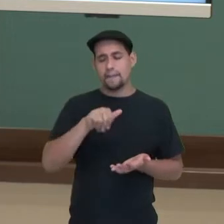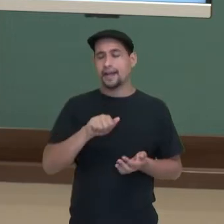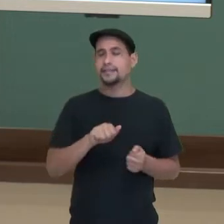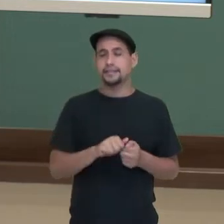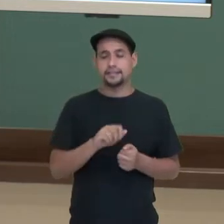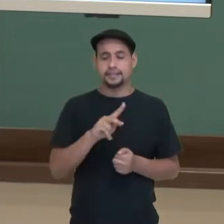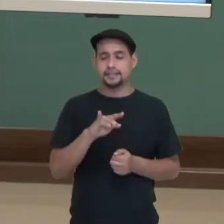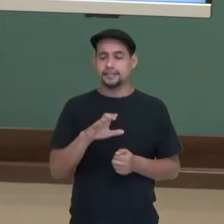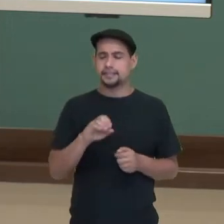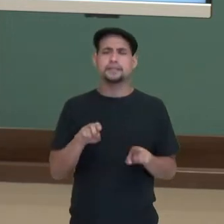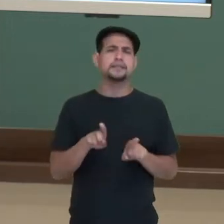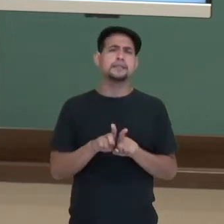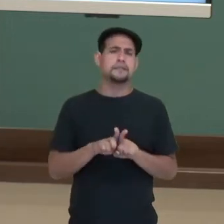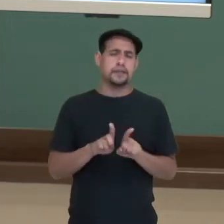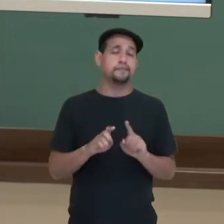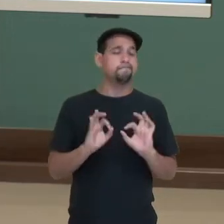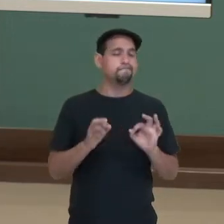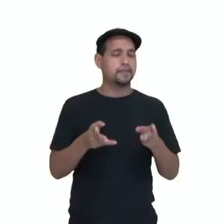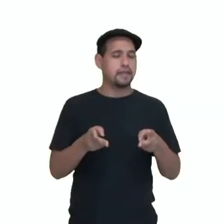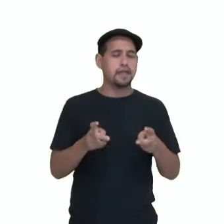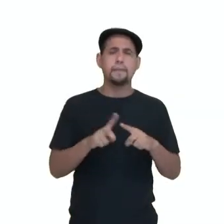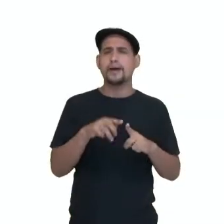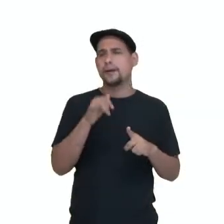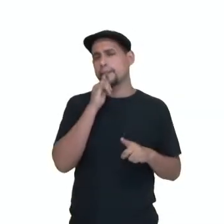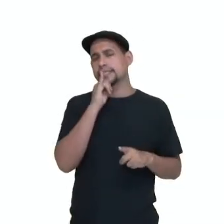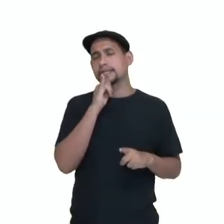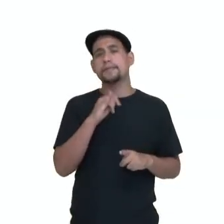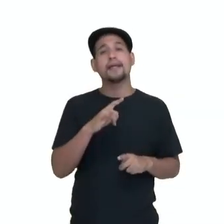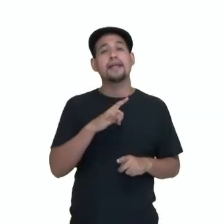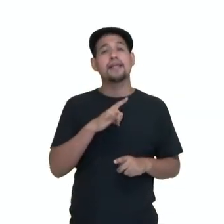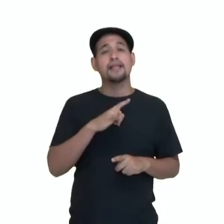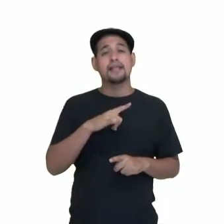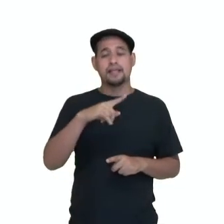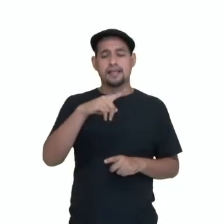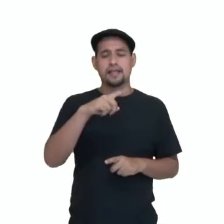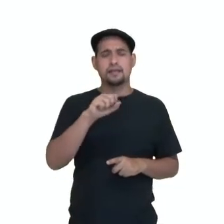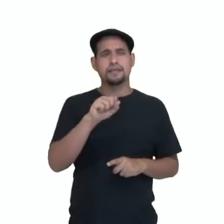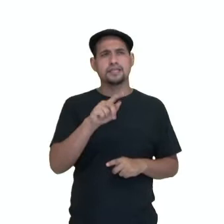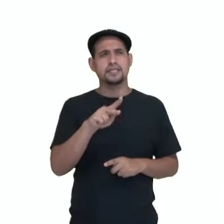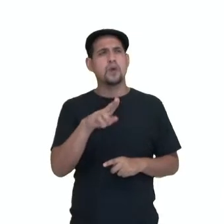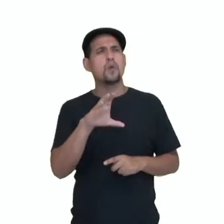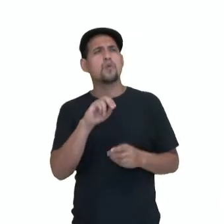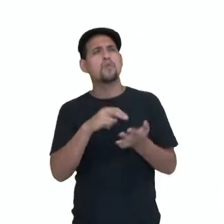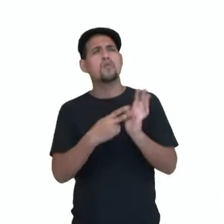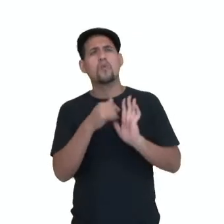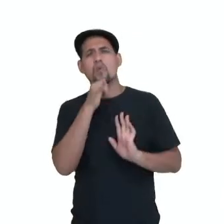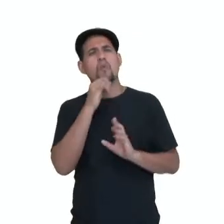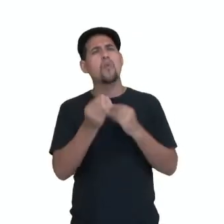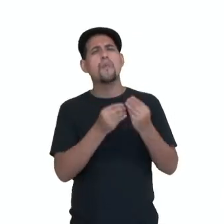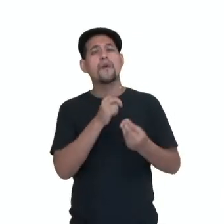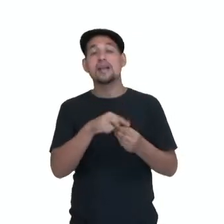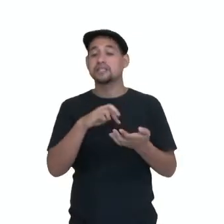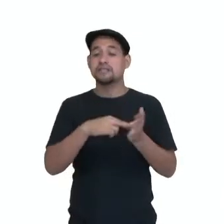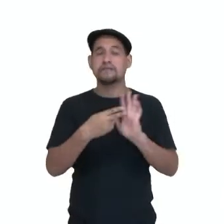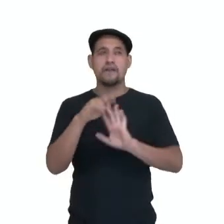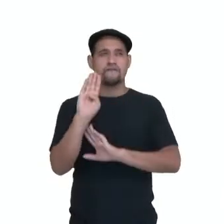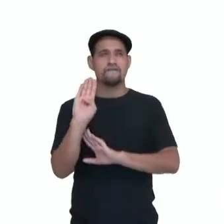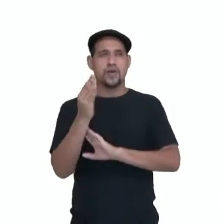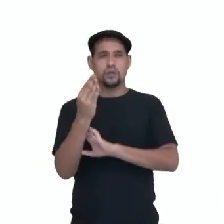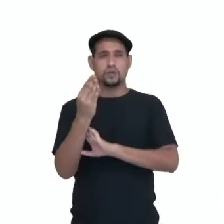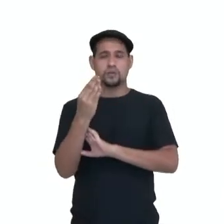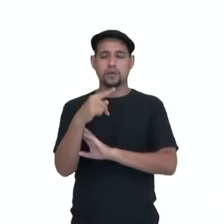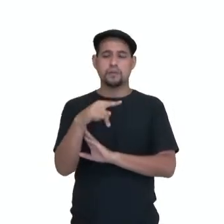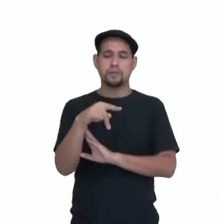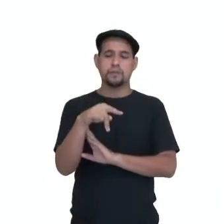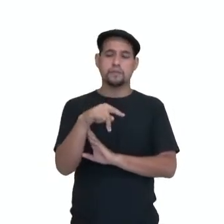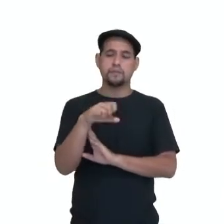epitelial estratificado. Quando ele é pseudoestratificado, ou seja, pseudo significa falso. Quando você olha